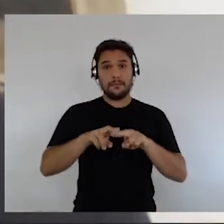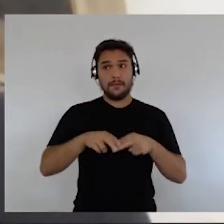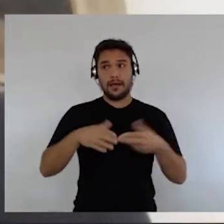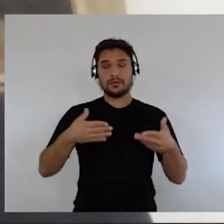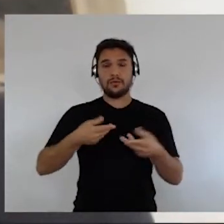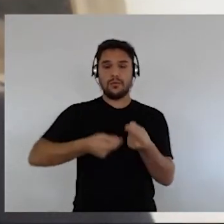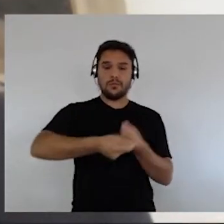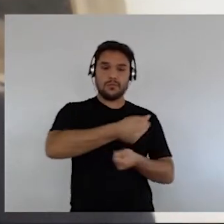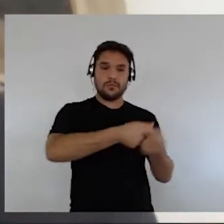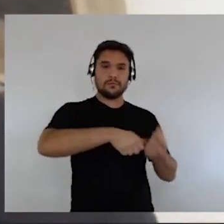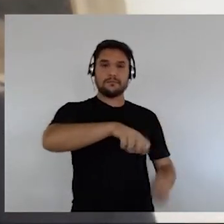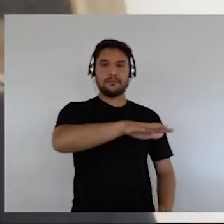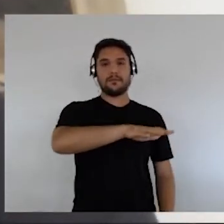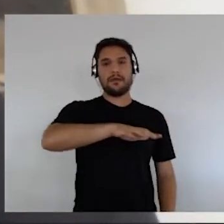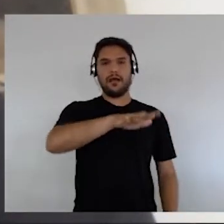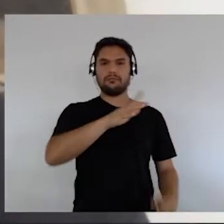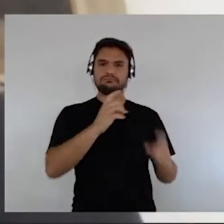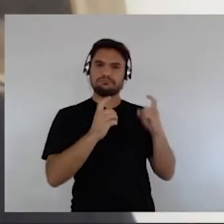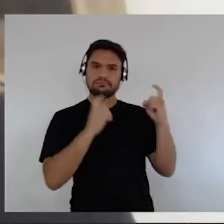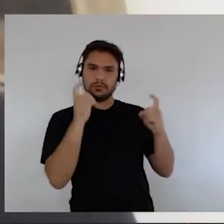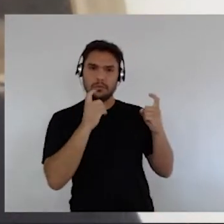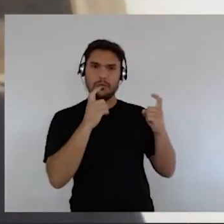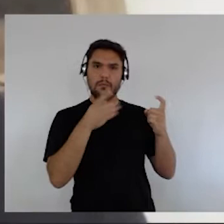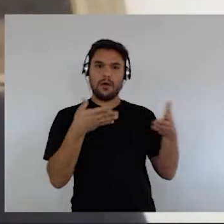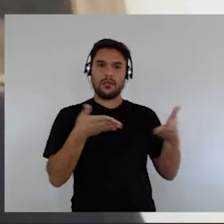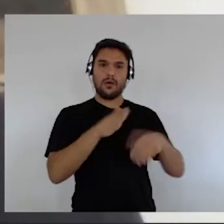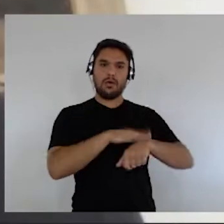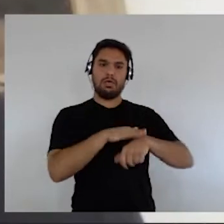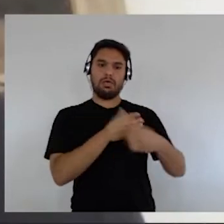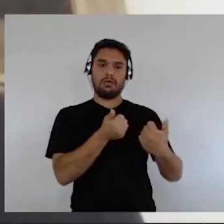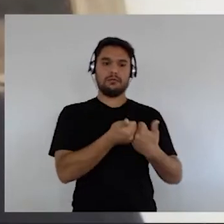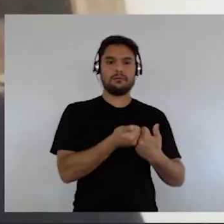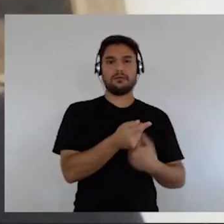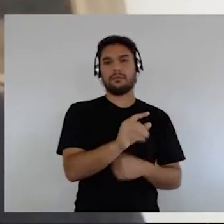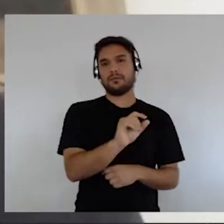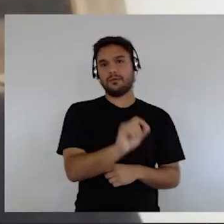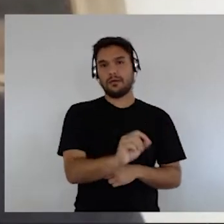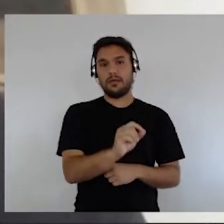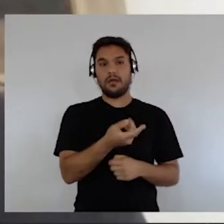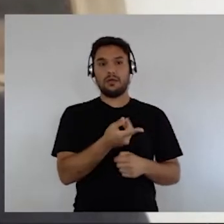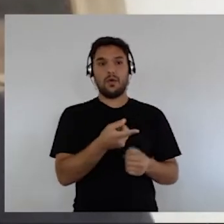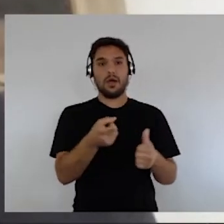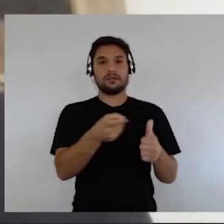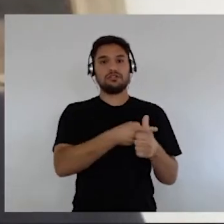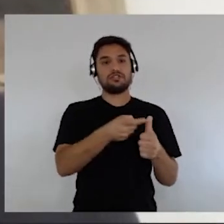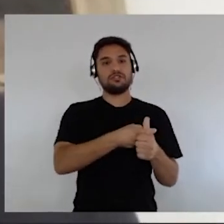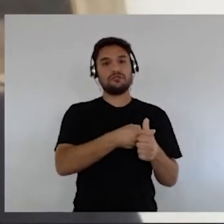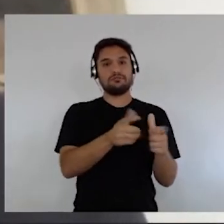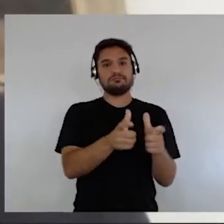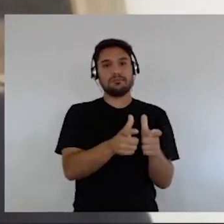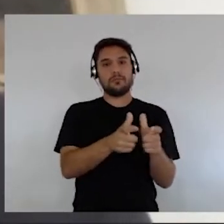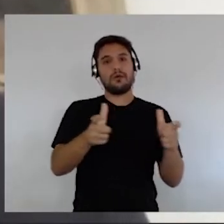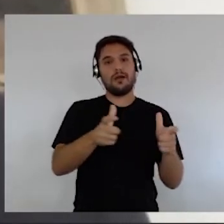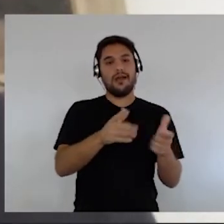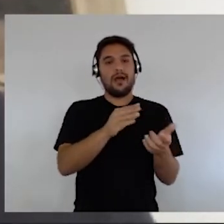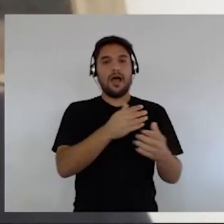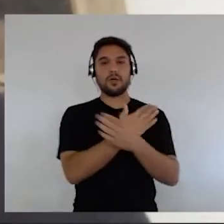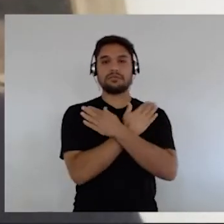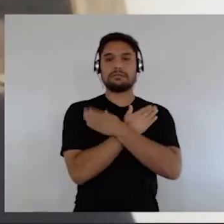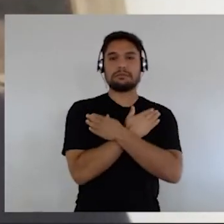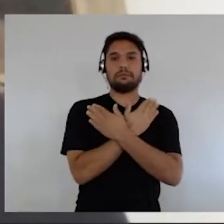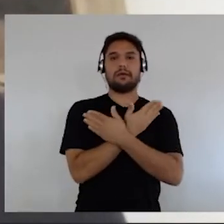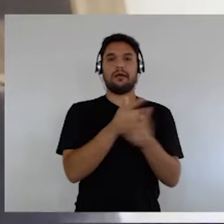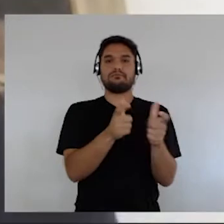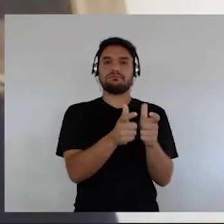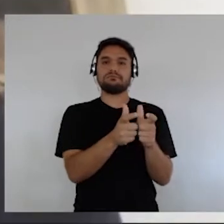tem se preocupado mais recentemente com a dívida pública maior, o desemprego de longo prazo